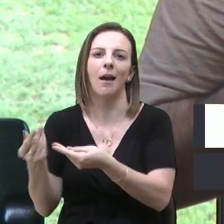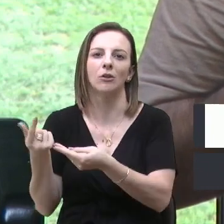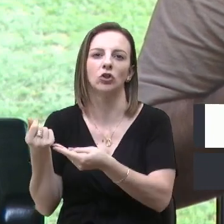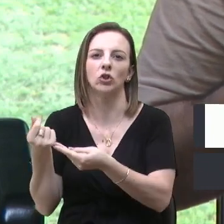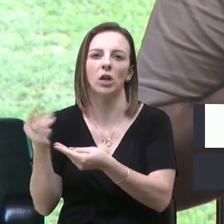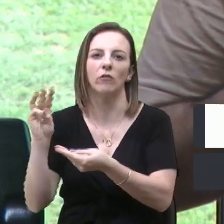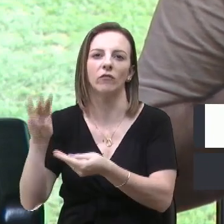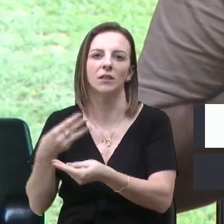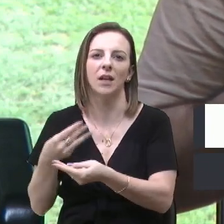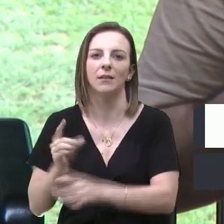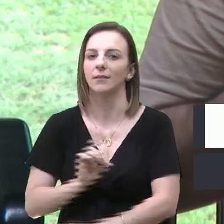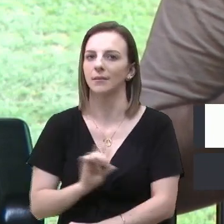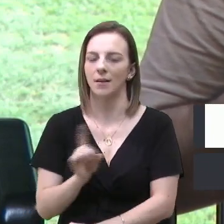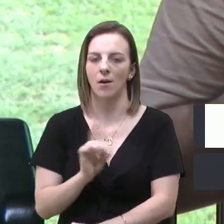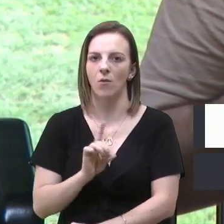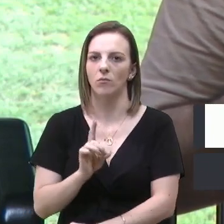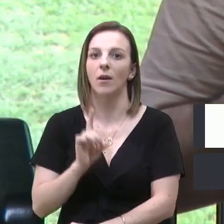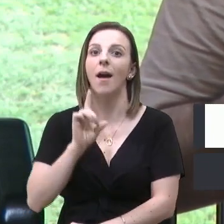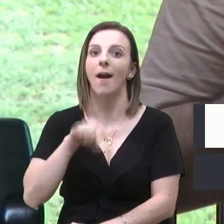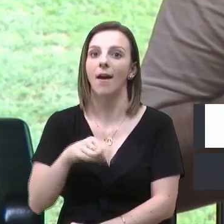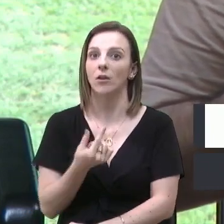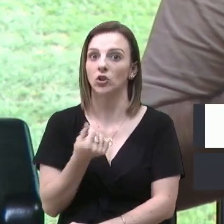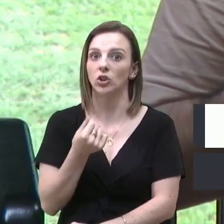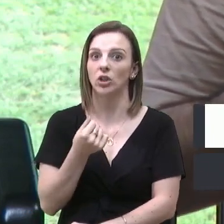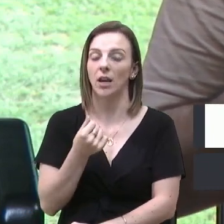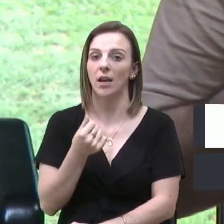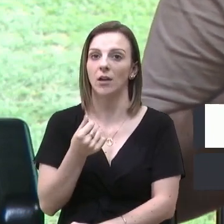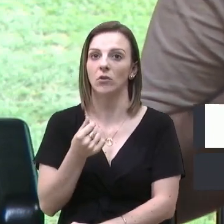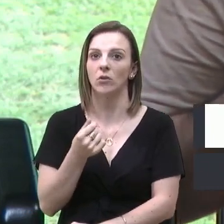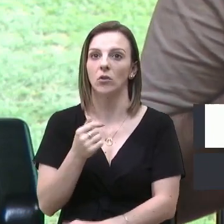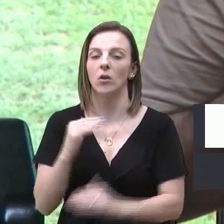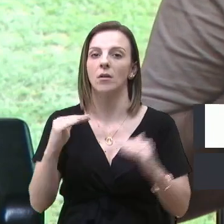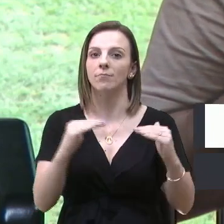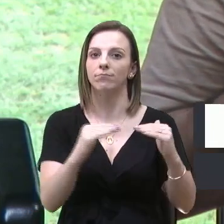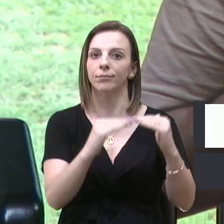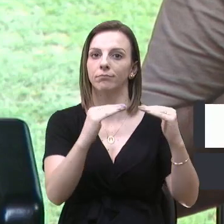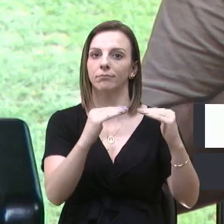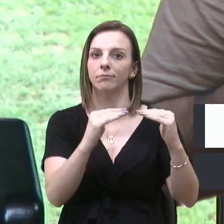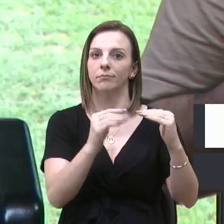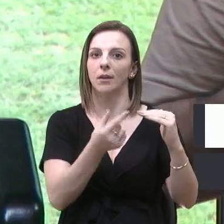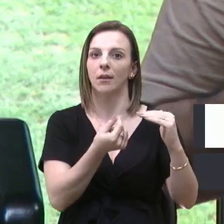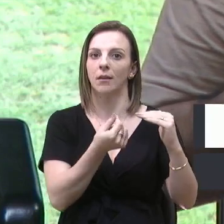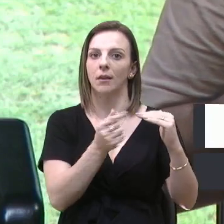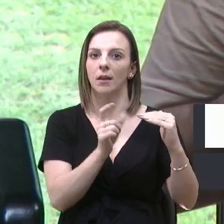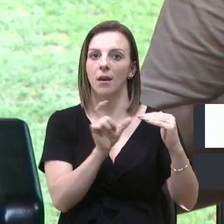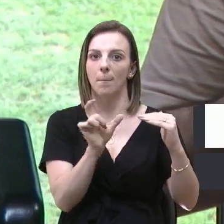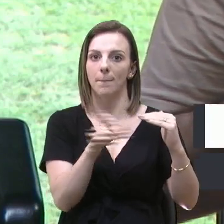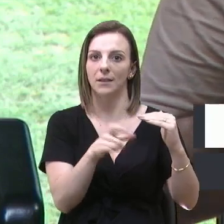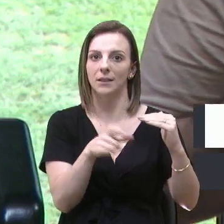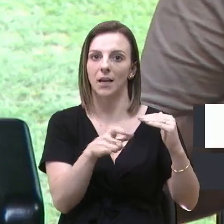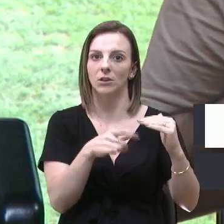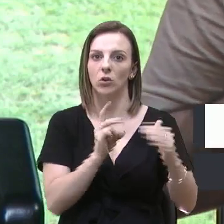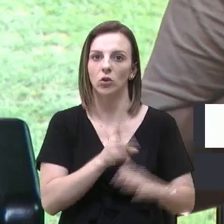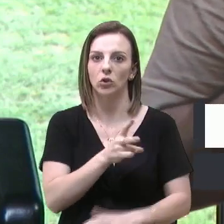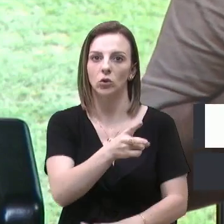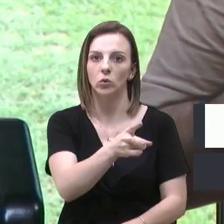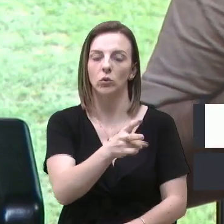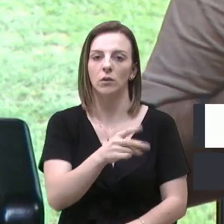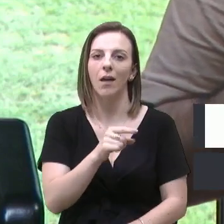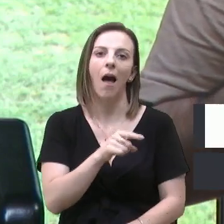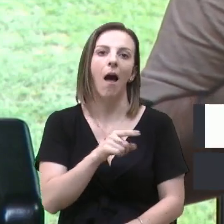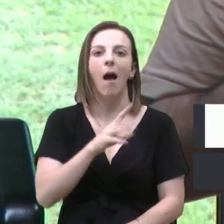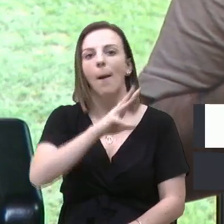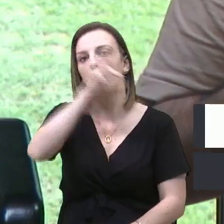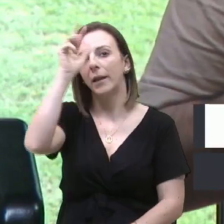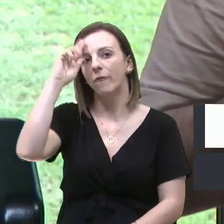para equalizar a tarifa do ônibus. Mas o prefeito prometeu. Tá, prometeu, mas olha tudo que encareceu.